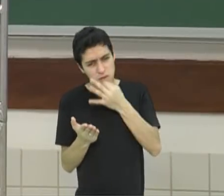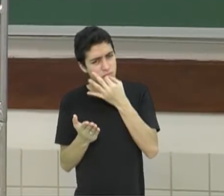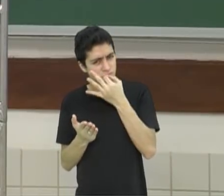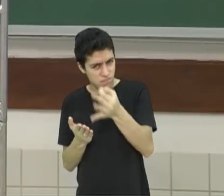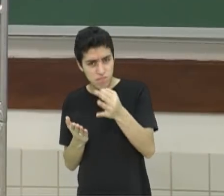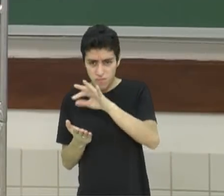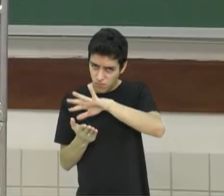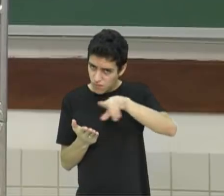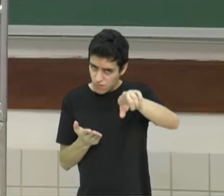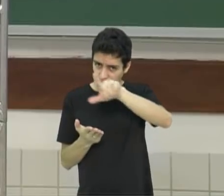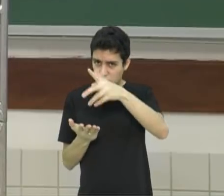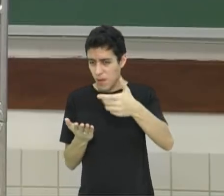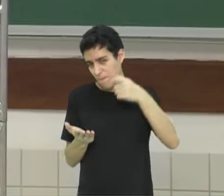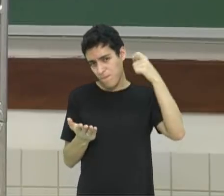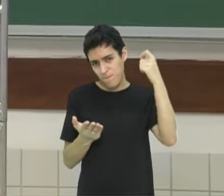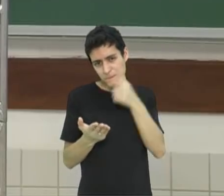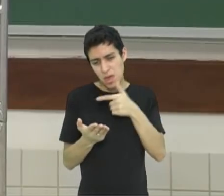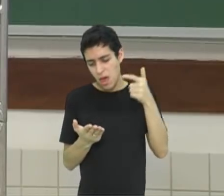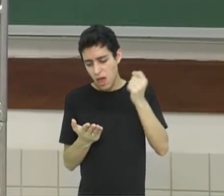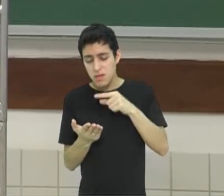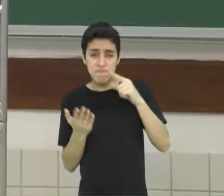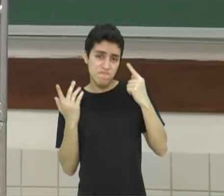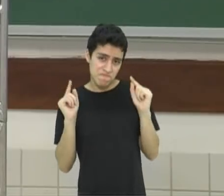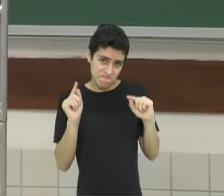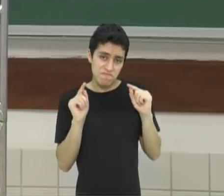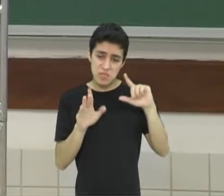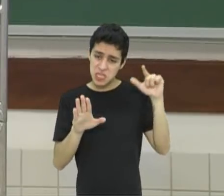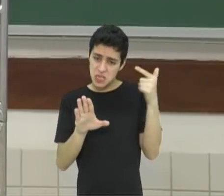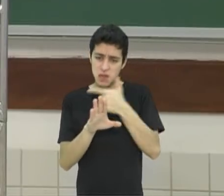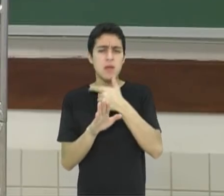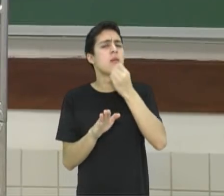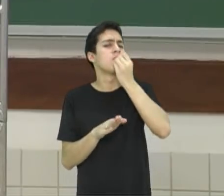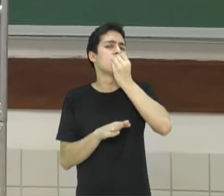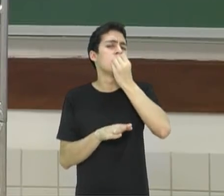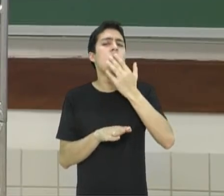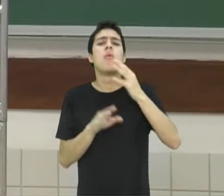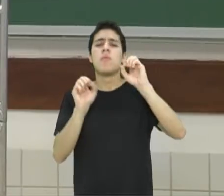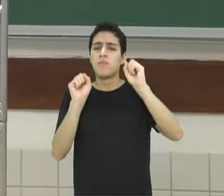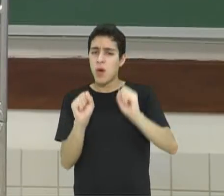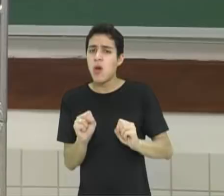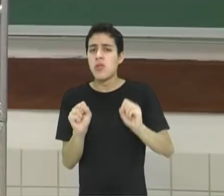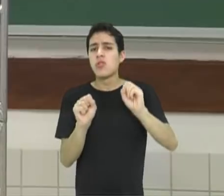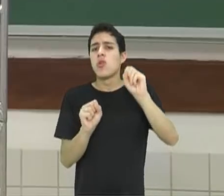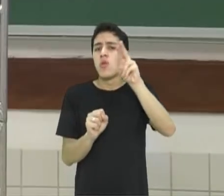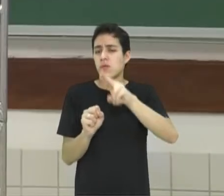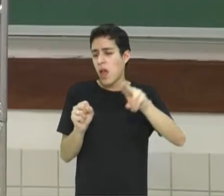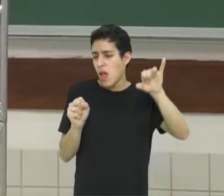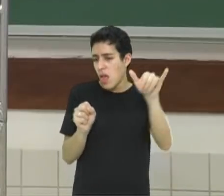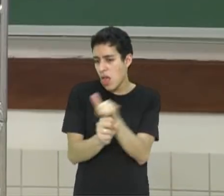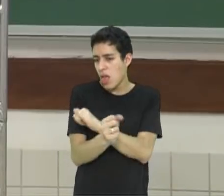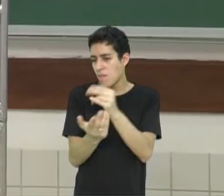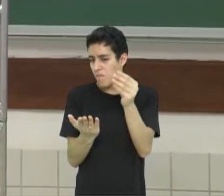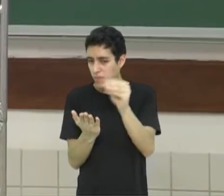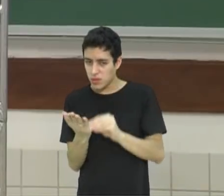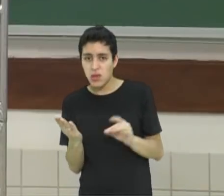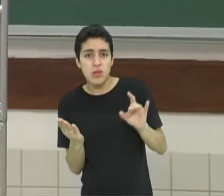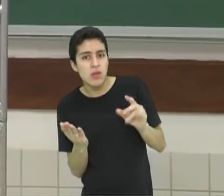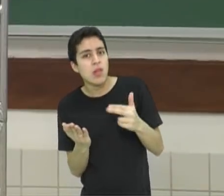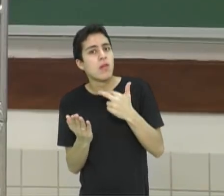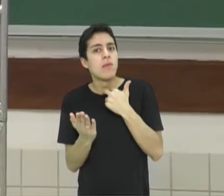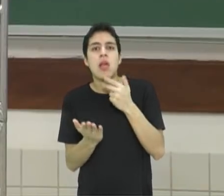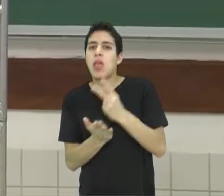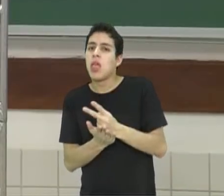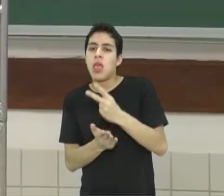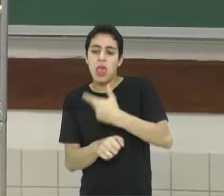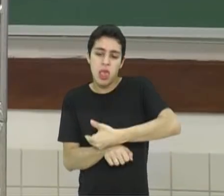quer produzir uma piada crítica, a ironia é um excelente artifício. Só não fique utilizando ironia o tempo